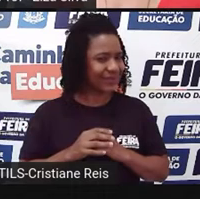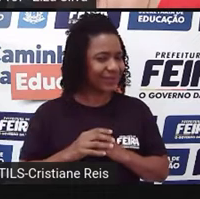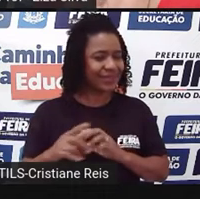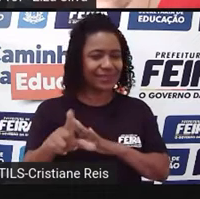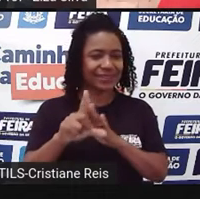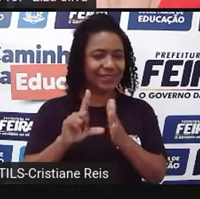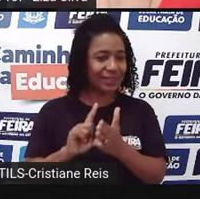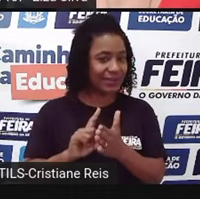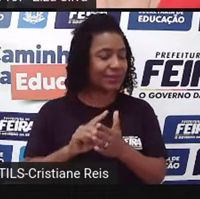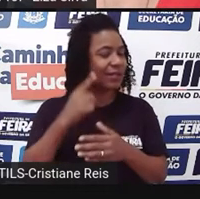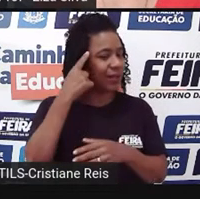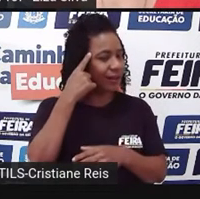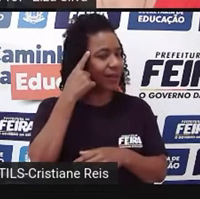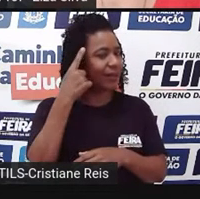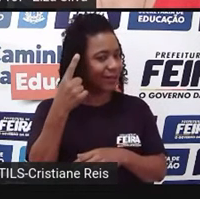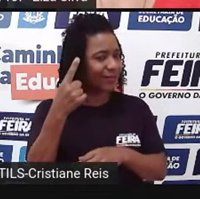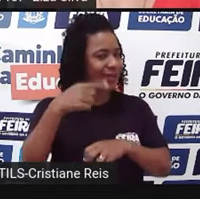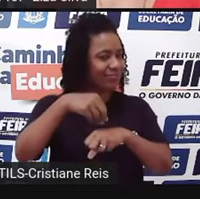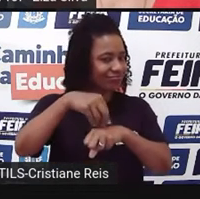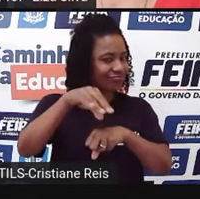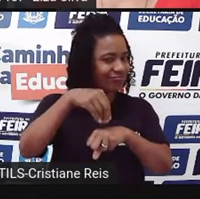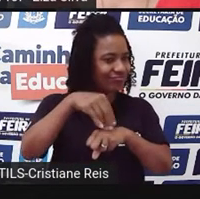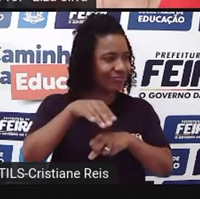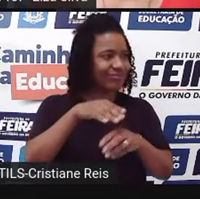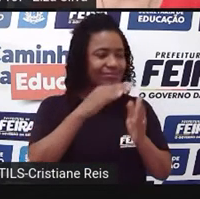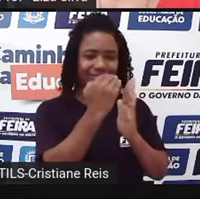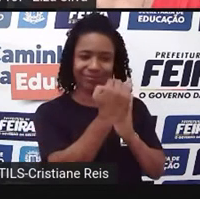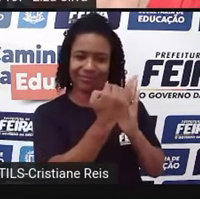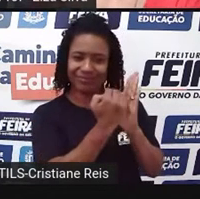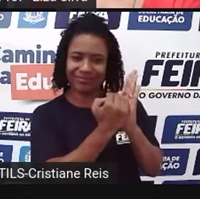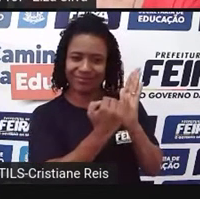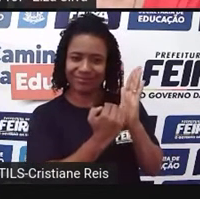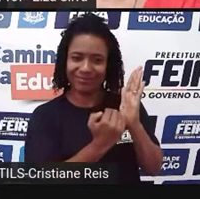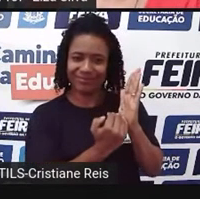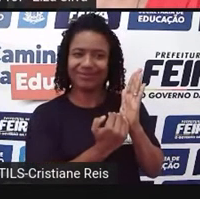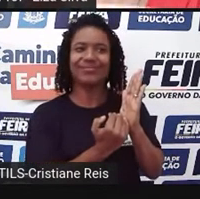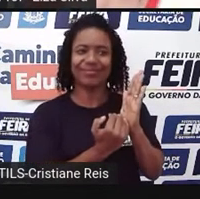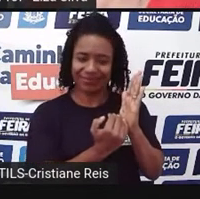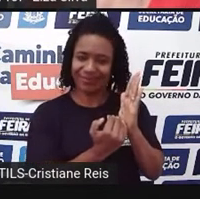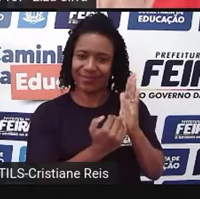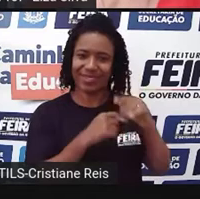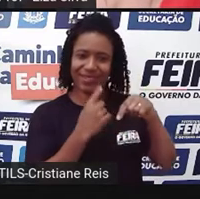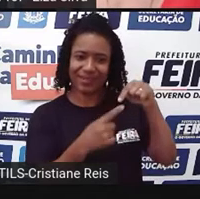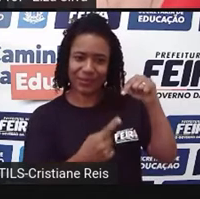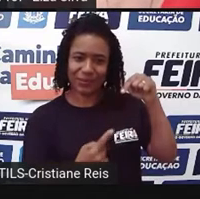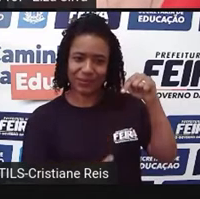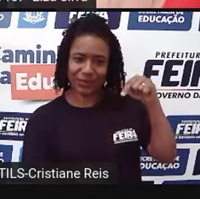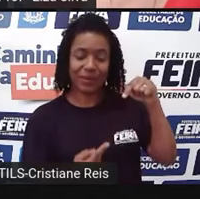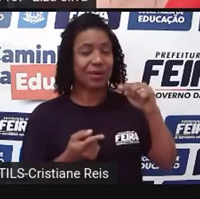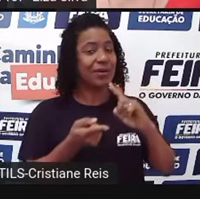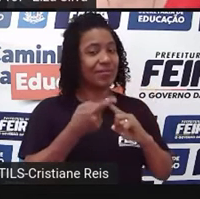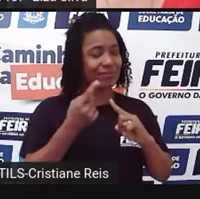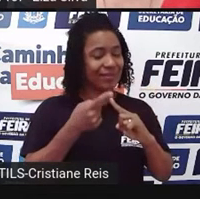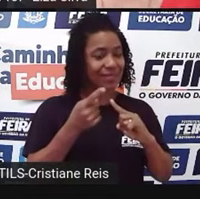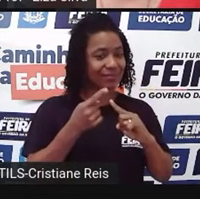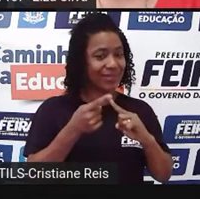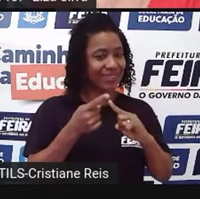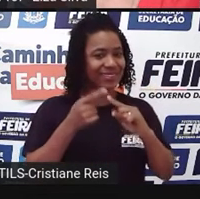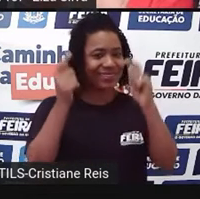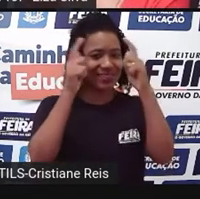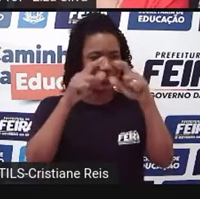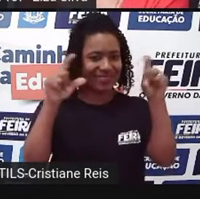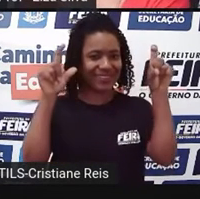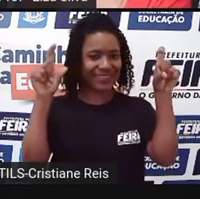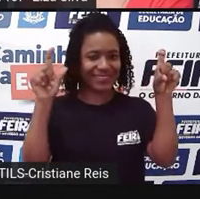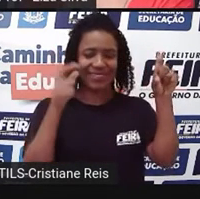a respeito vamos organizar o nosso caderno de inglês se inscrevam aí o cabeçalho em inglês com aquelas dicas